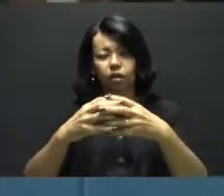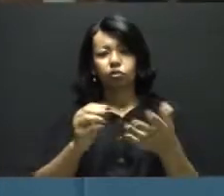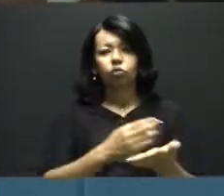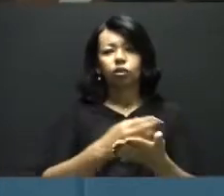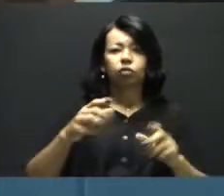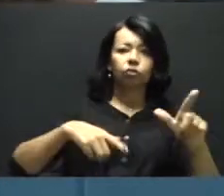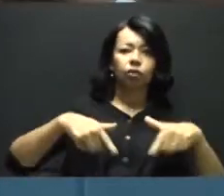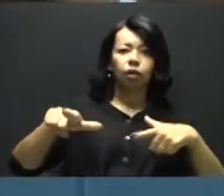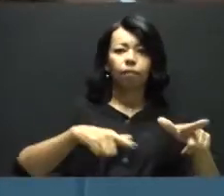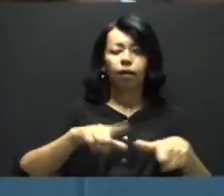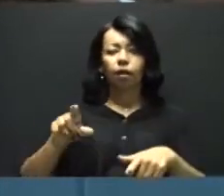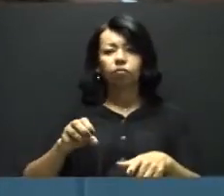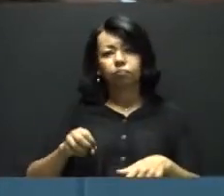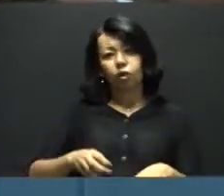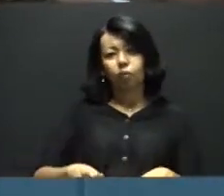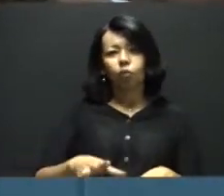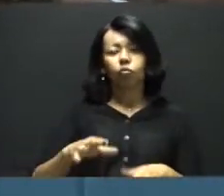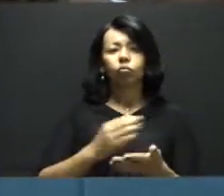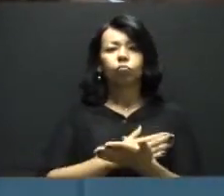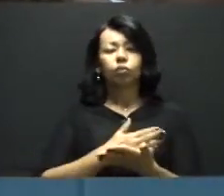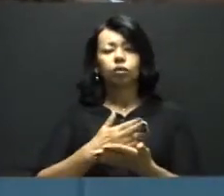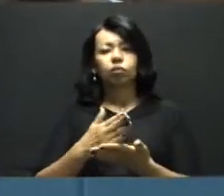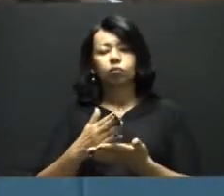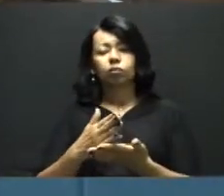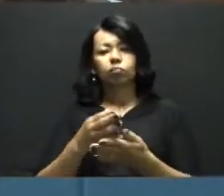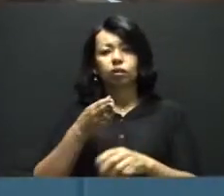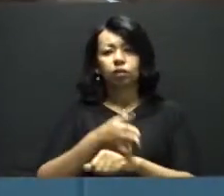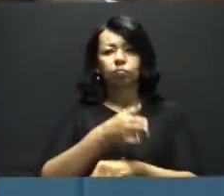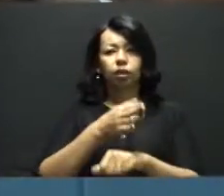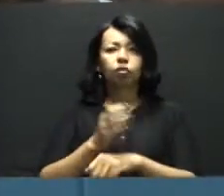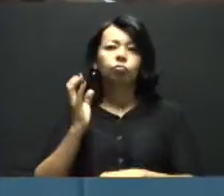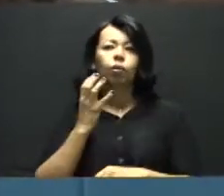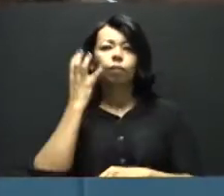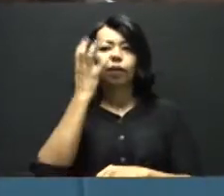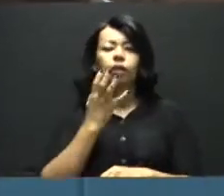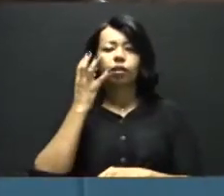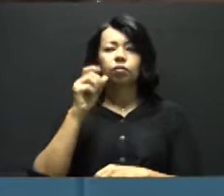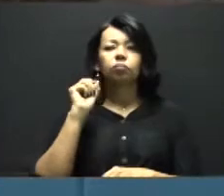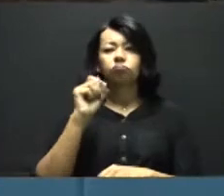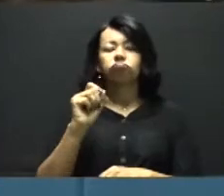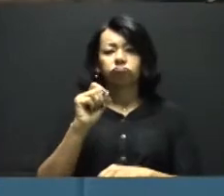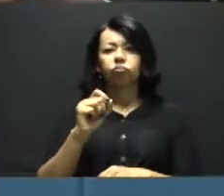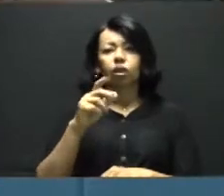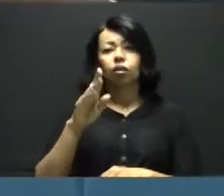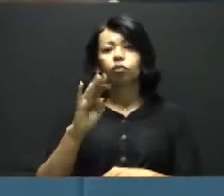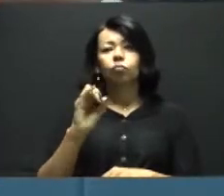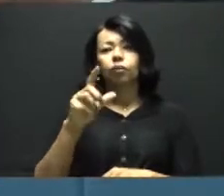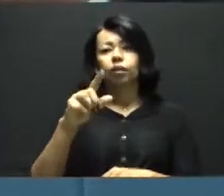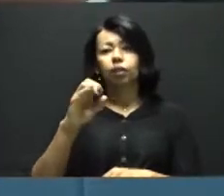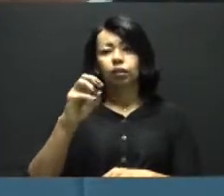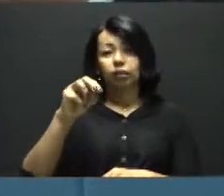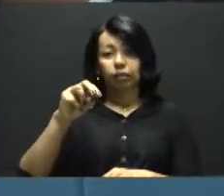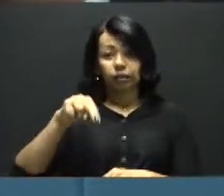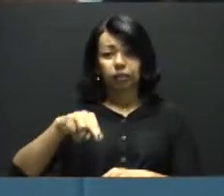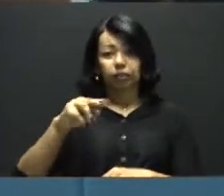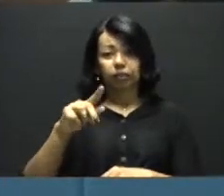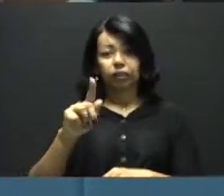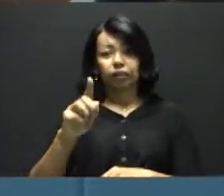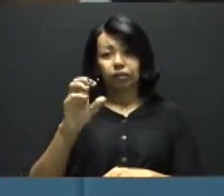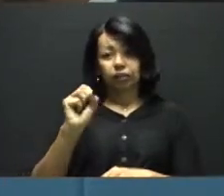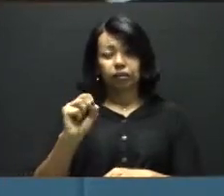trabalho quanto o aborto deu se a participar de uma palestra sobre o método billings no colégio stella maris em